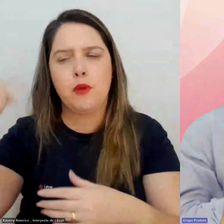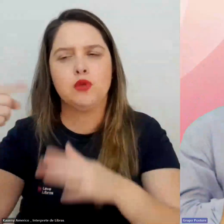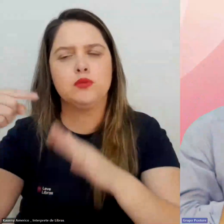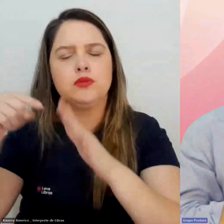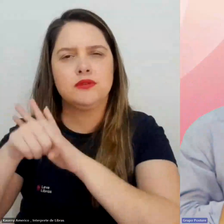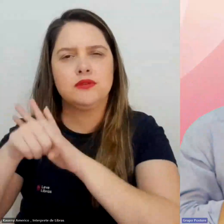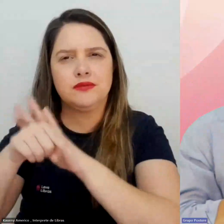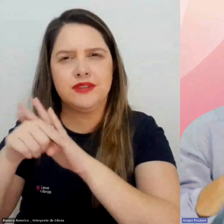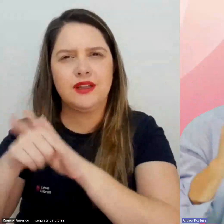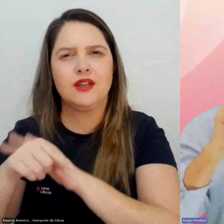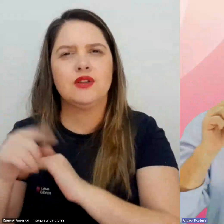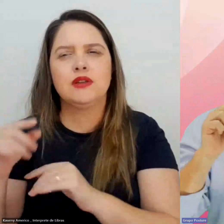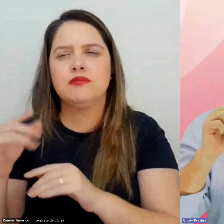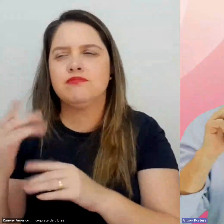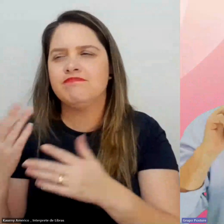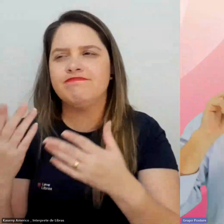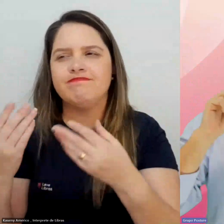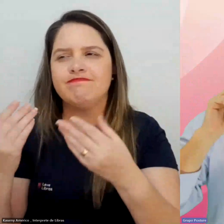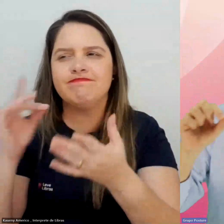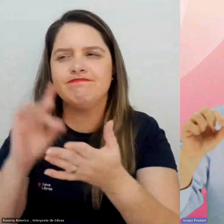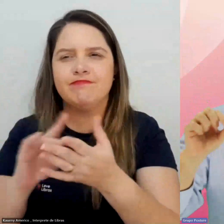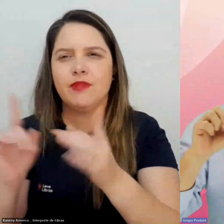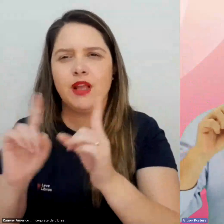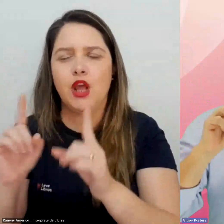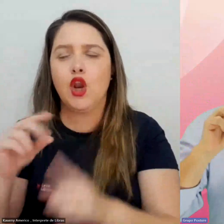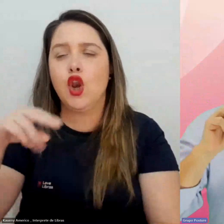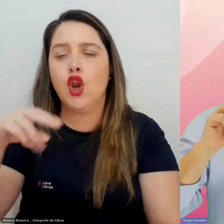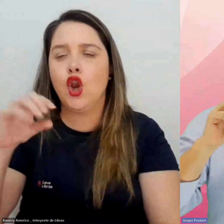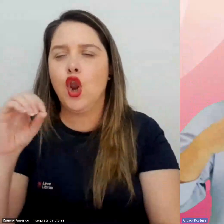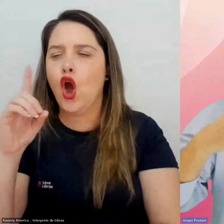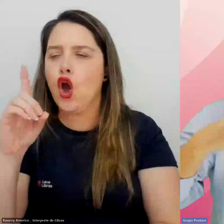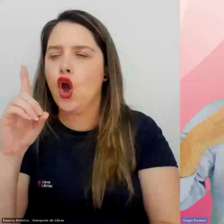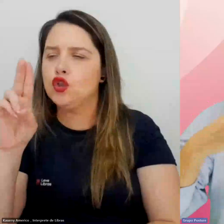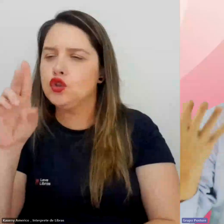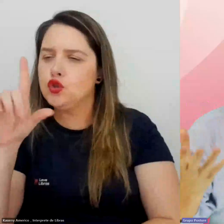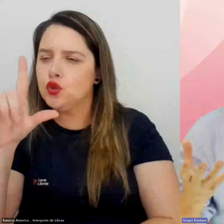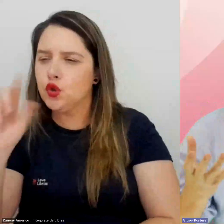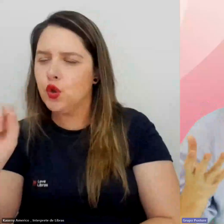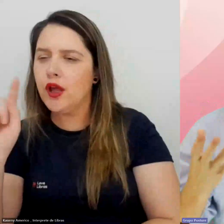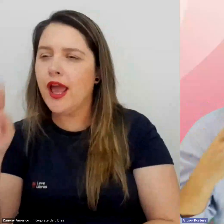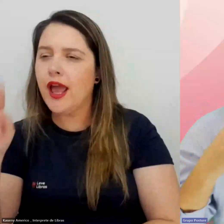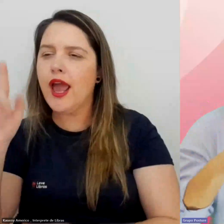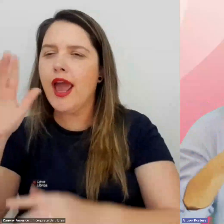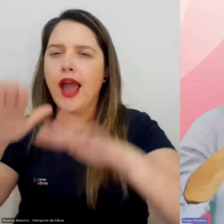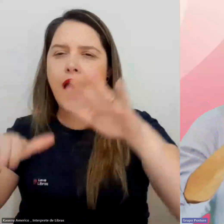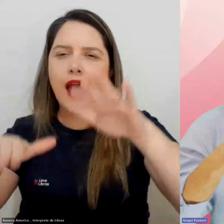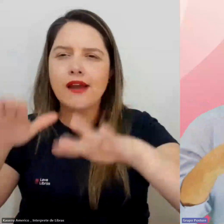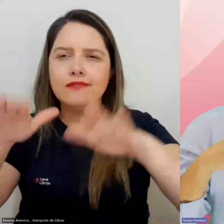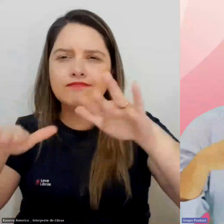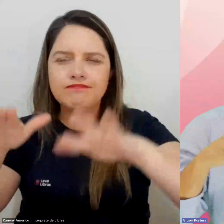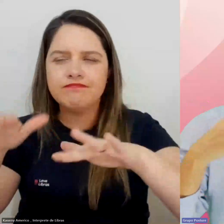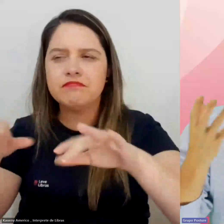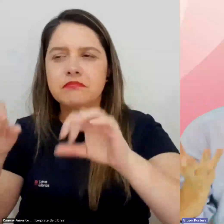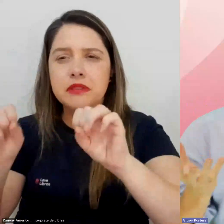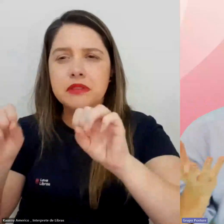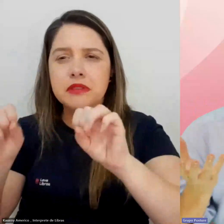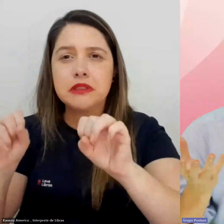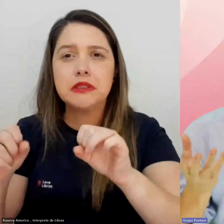não consta mais. O nódulo, ele é mais espesso, ele é uma alteração celular, onde você está tendo essa